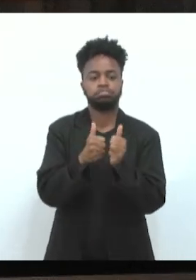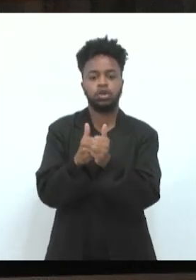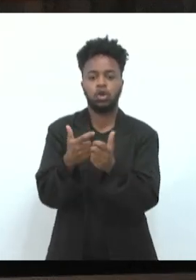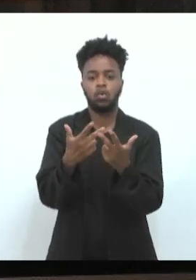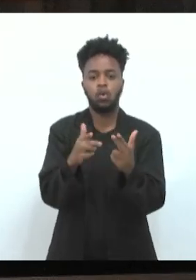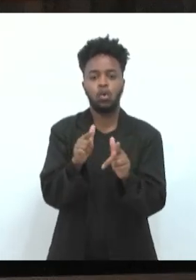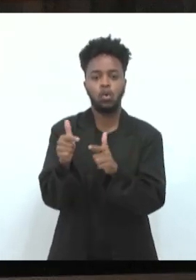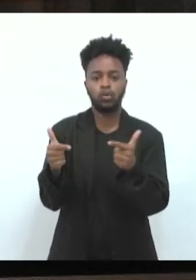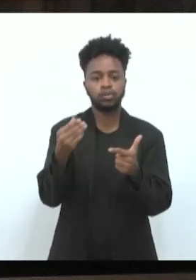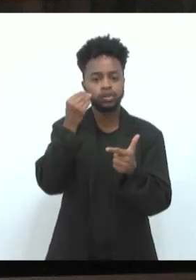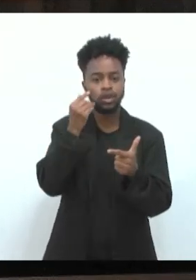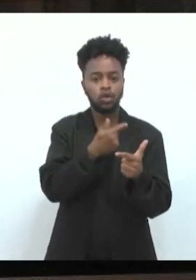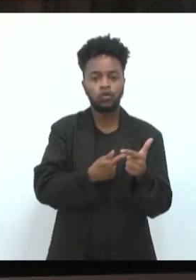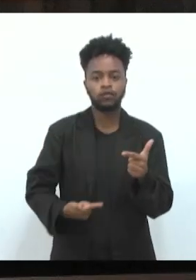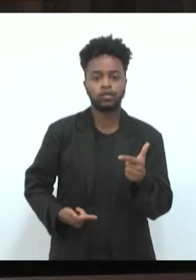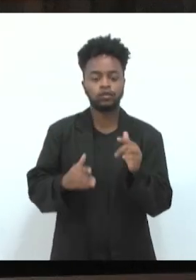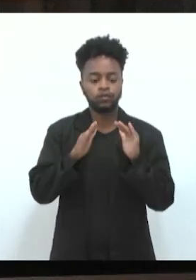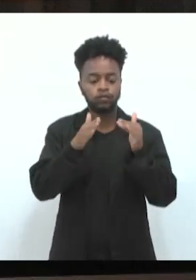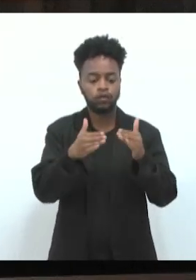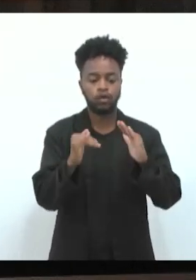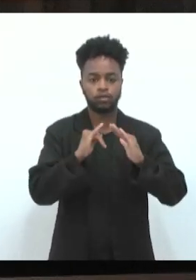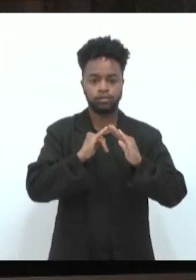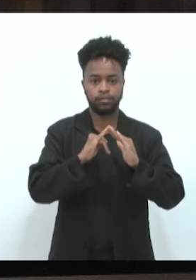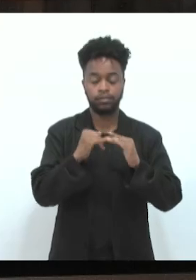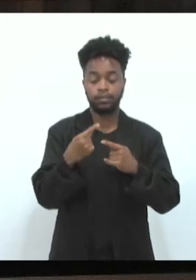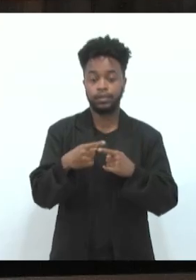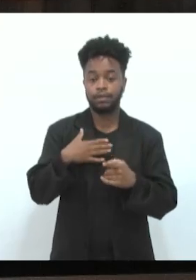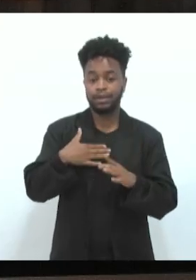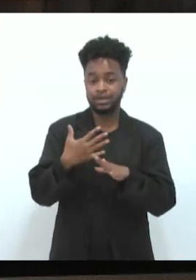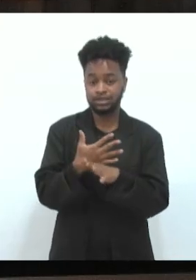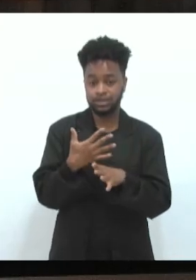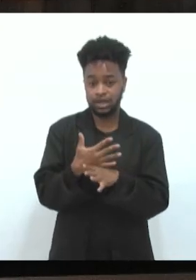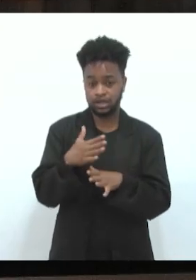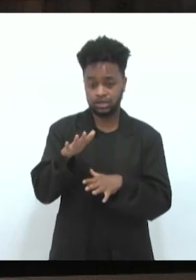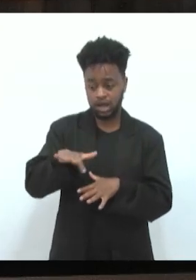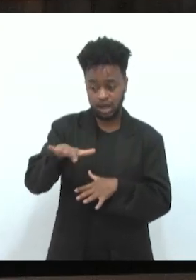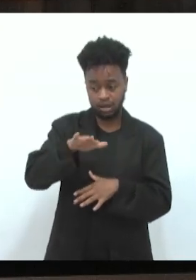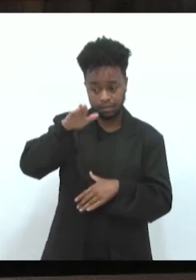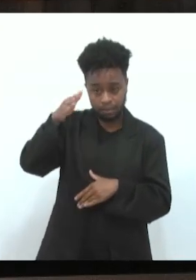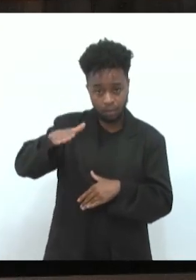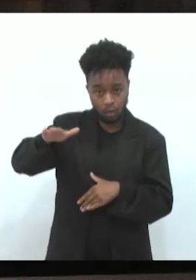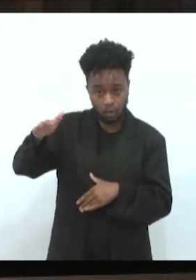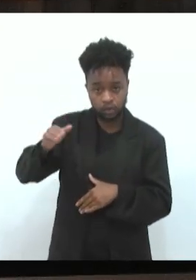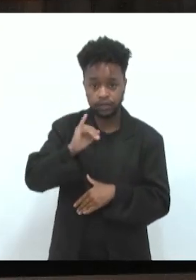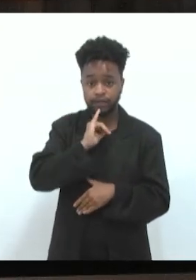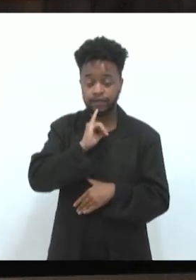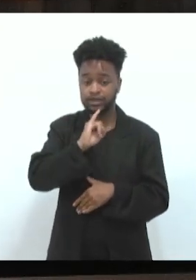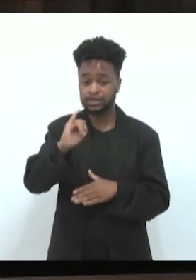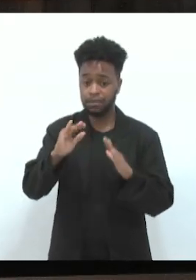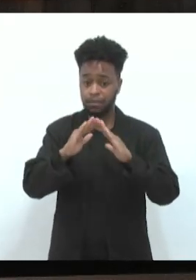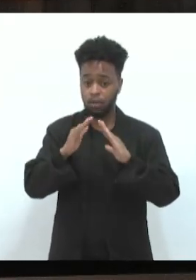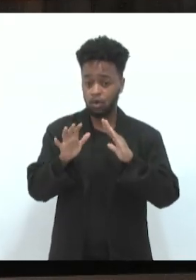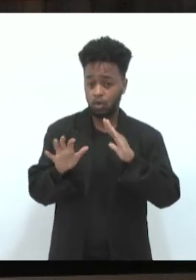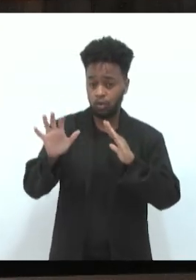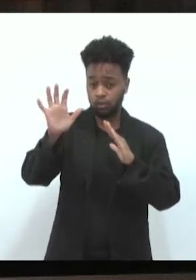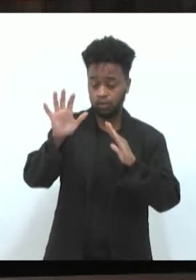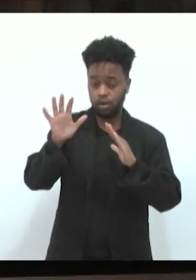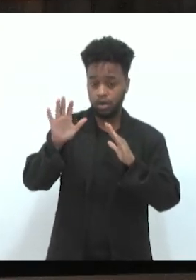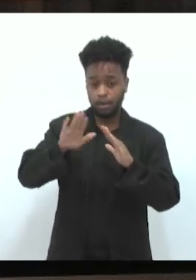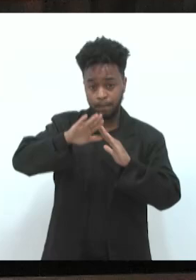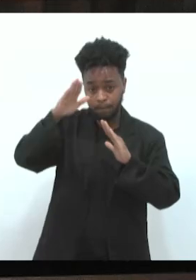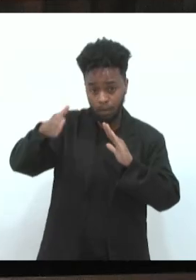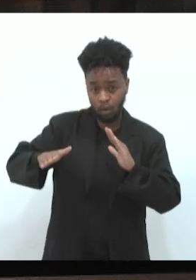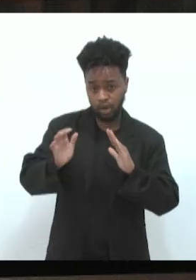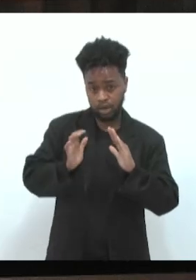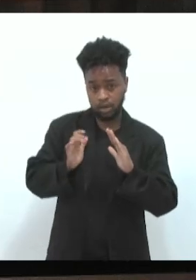governar para a especulação imobiliária. Na minha cidade, na região serrana, infelizmente, quem mora no morro e é rico tem